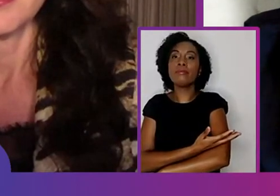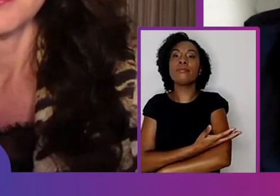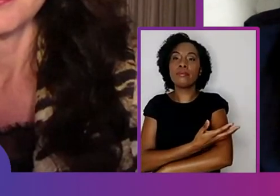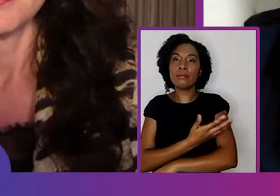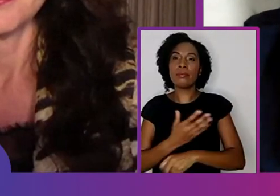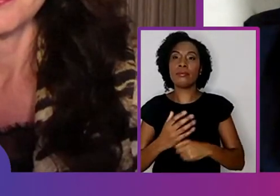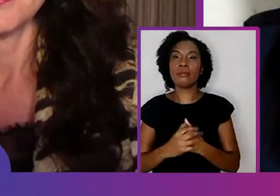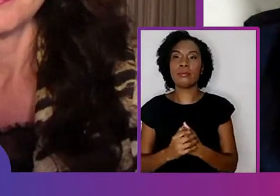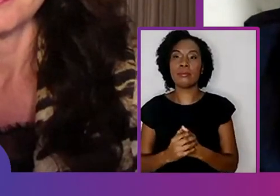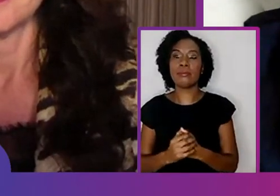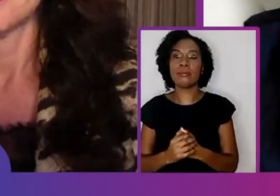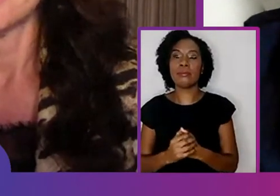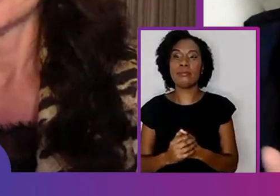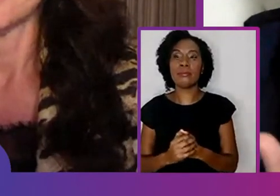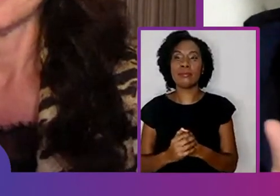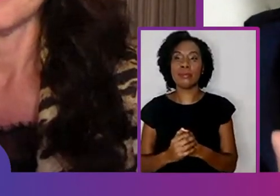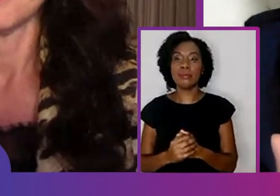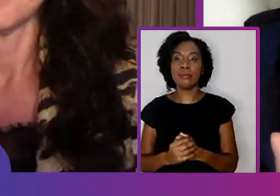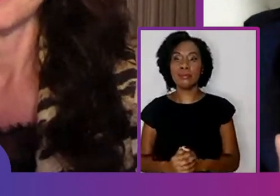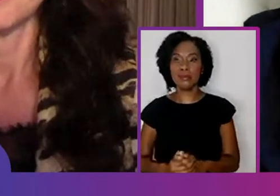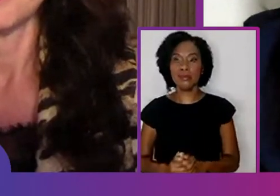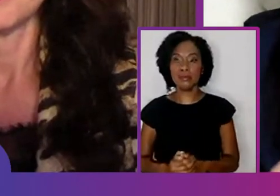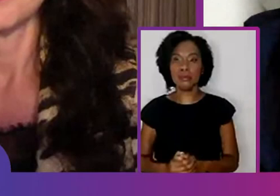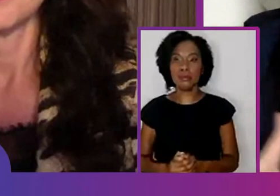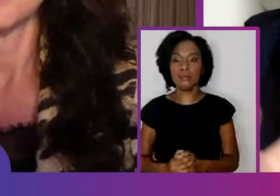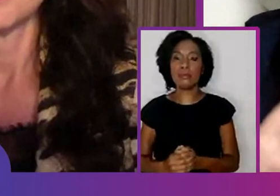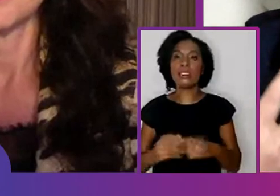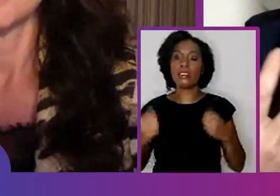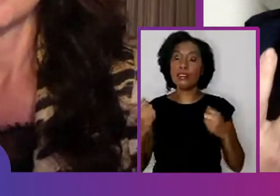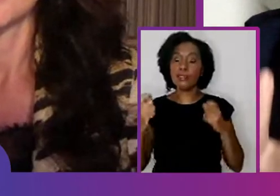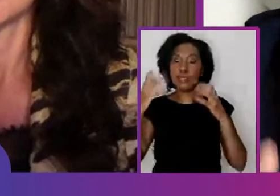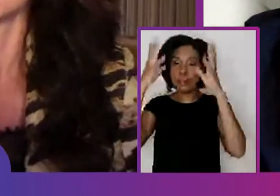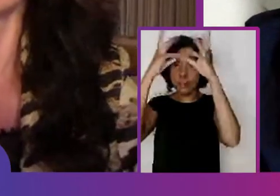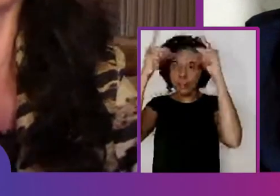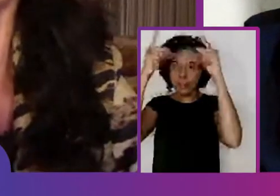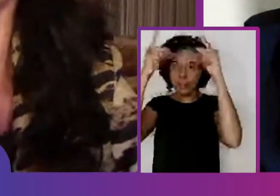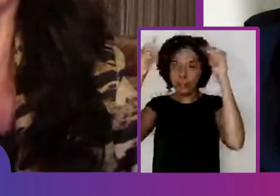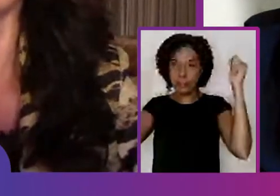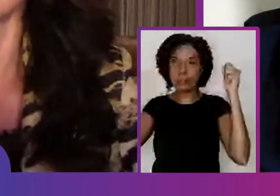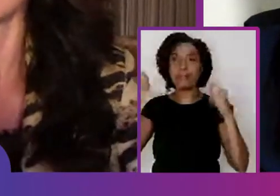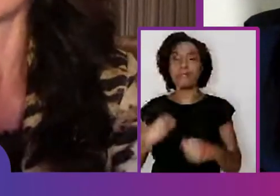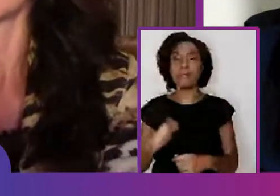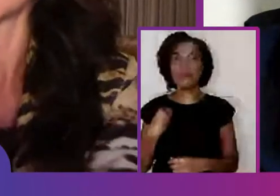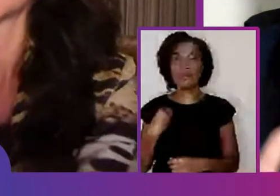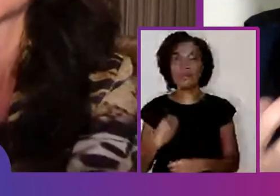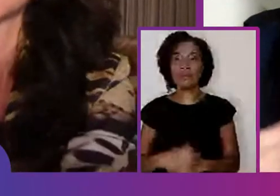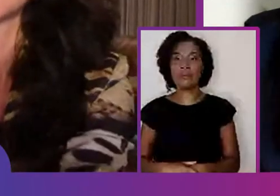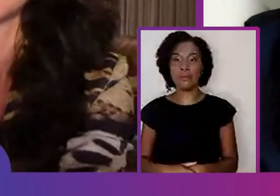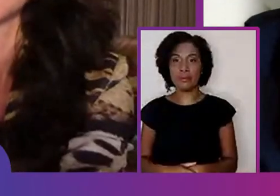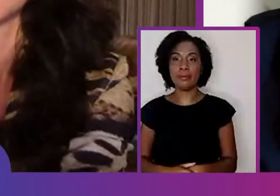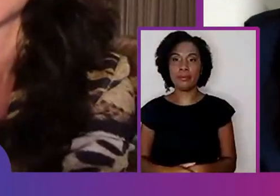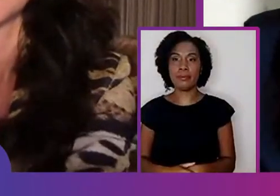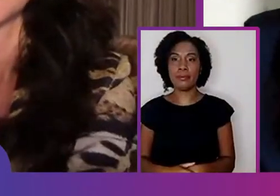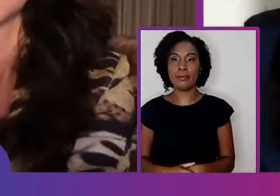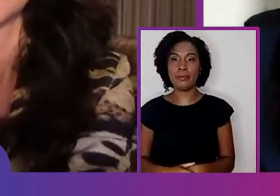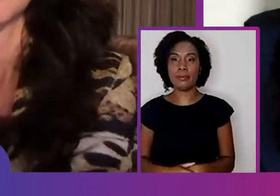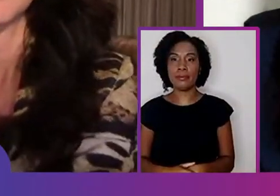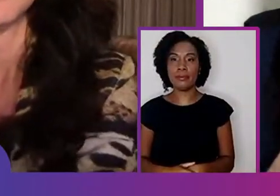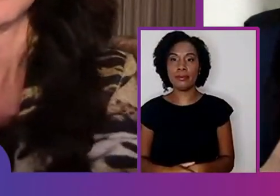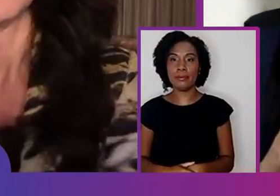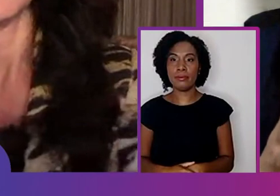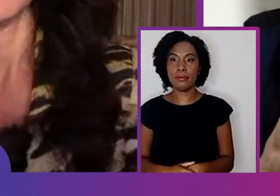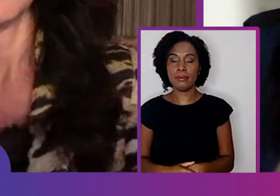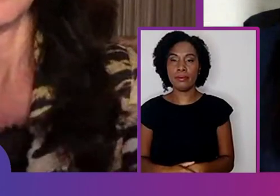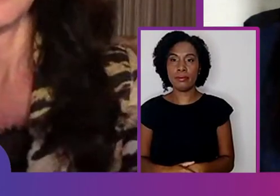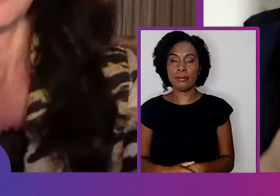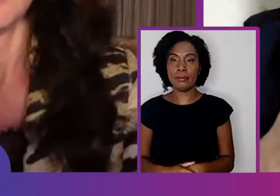gente tem de muito particular é a nossa vida abstrata, é a vida que interpreta todo este processo. Mas a vida emocional, que